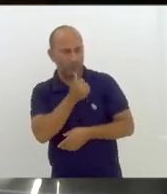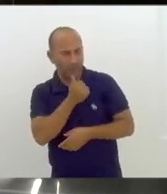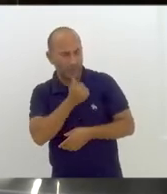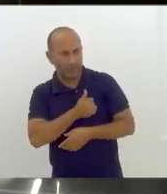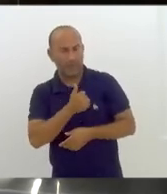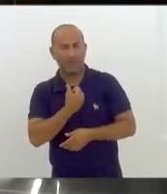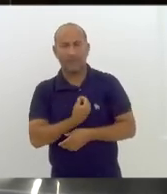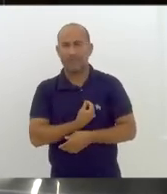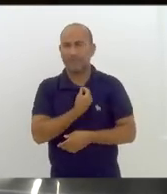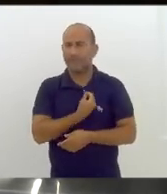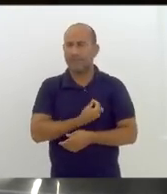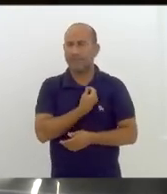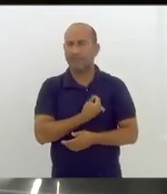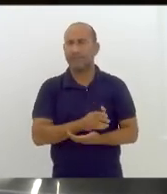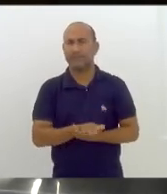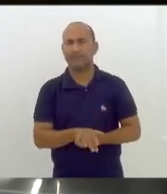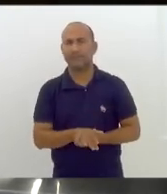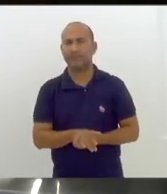muito